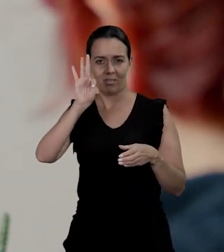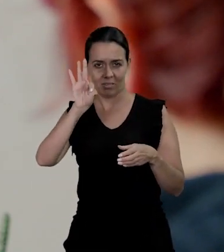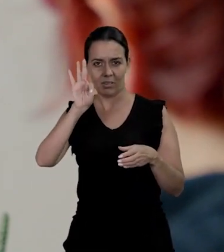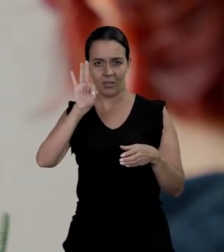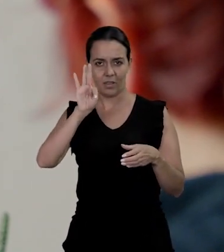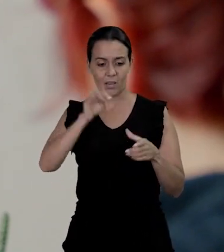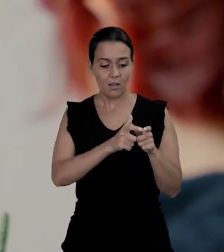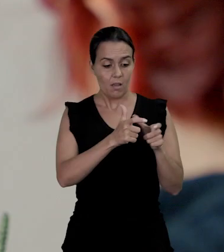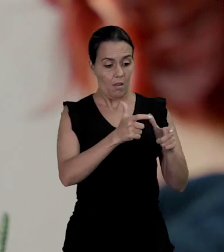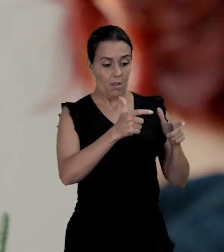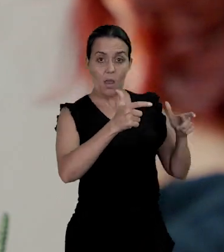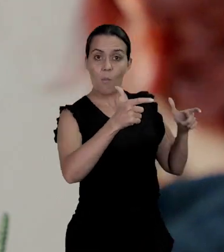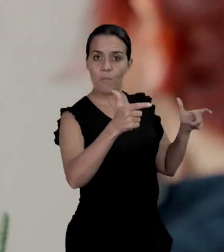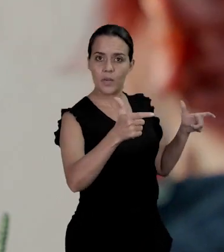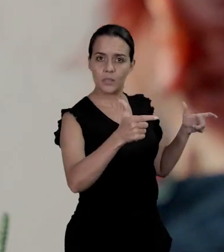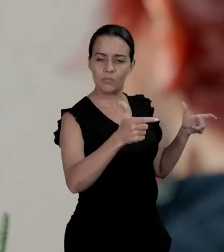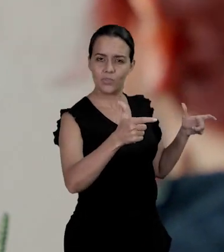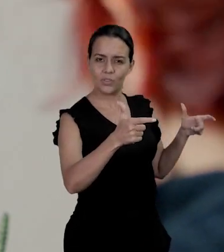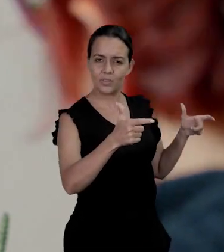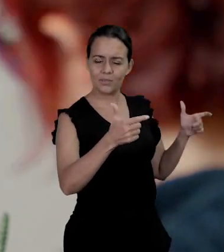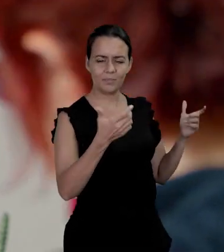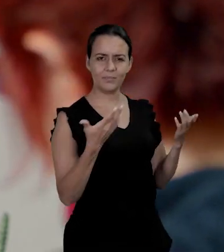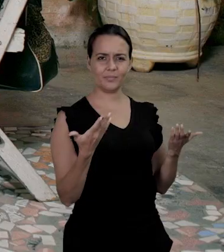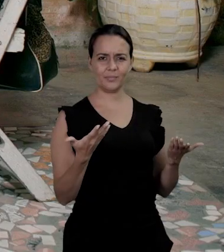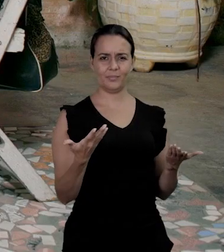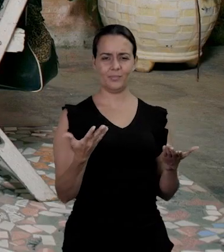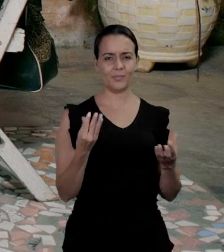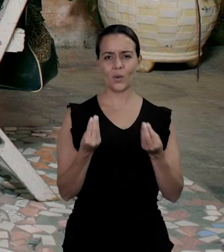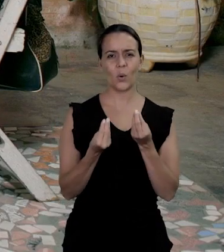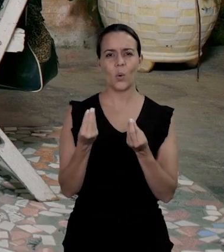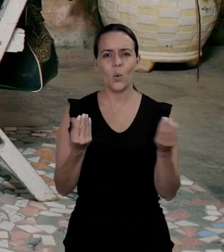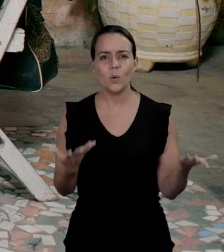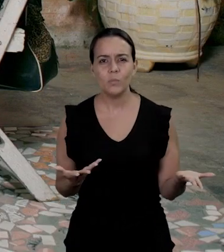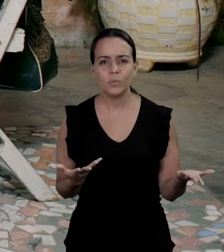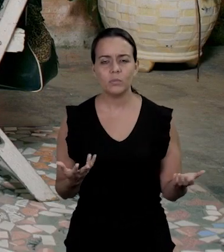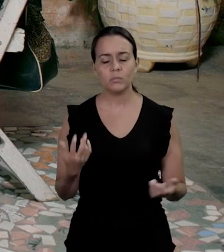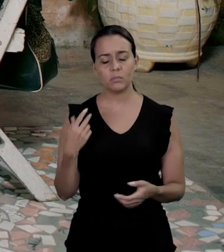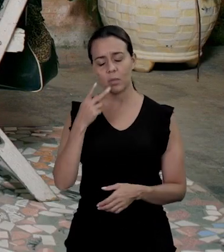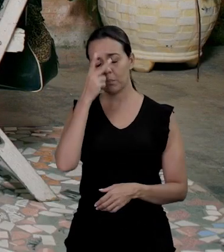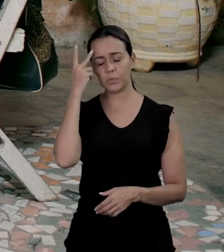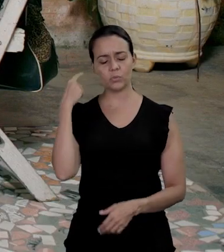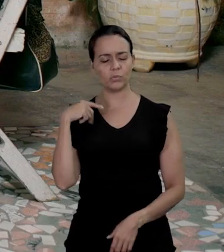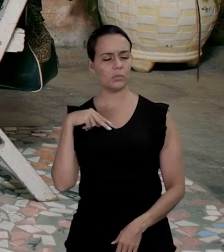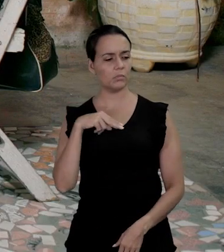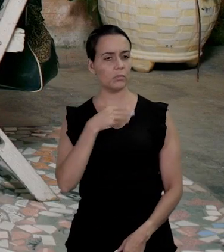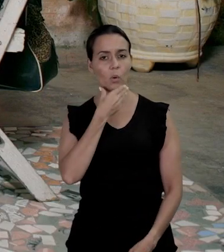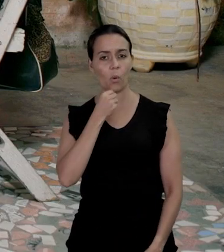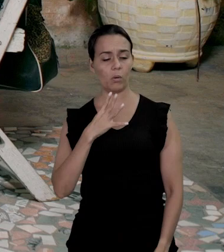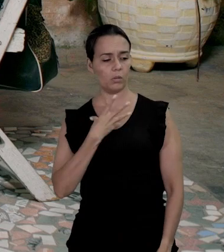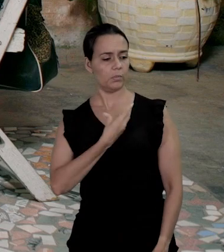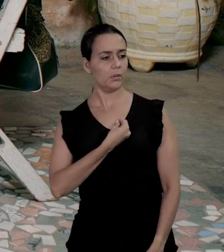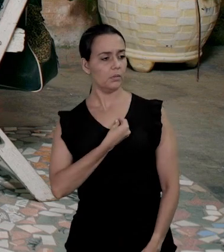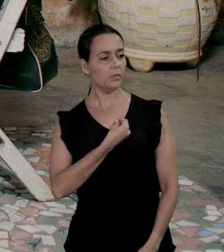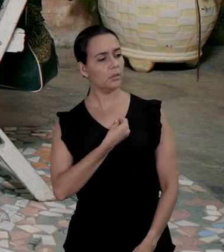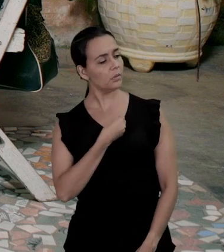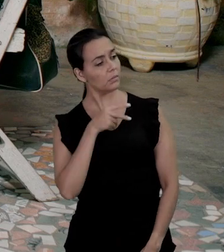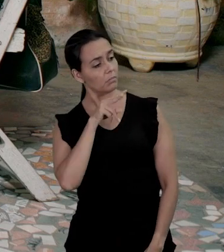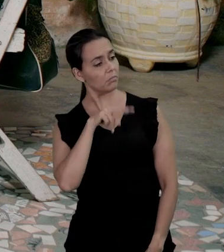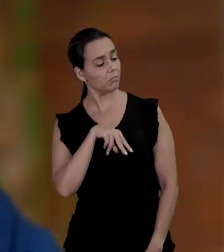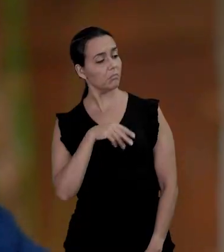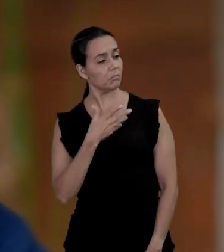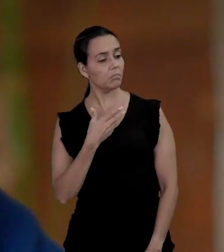produza mais pessoas LGBT. Sendo que não é nem isso. A pessoa, de repente, nunca viu um homem trans na vida dela e ela já não